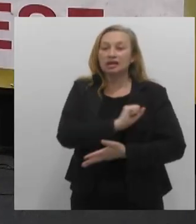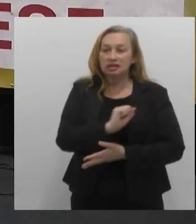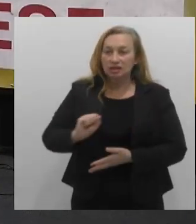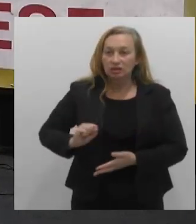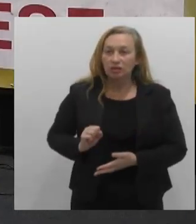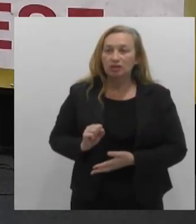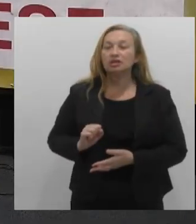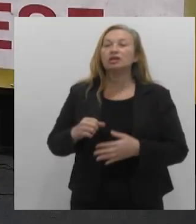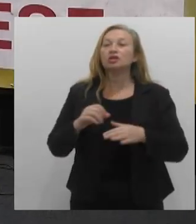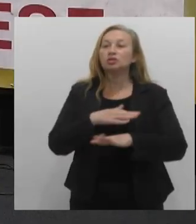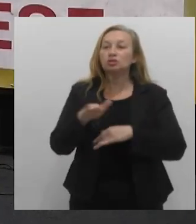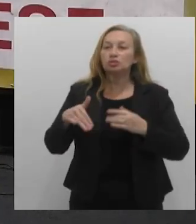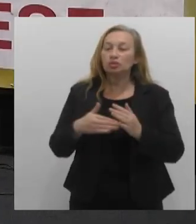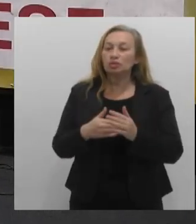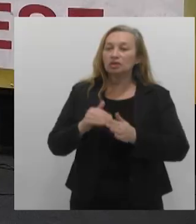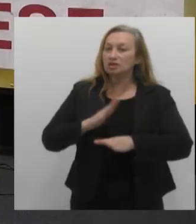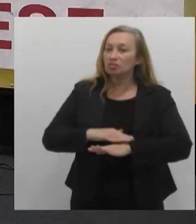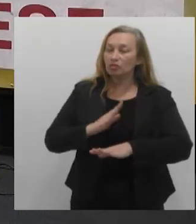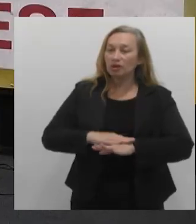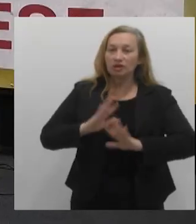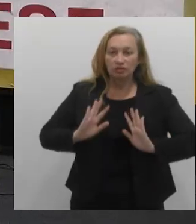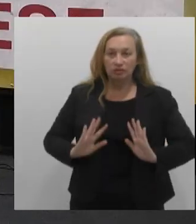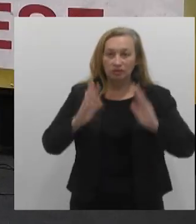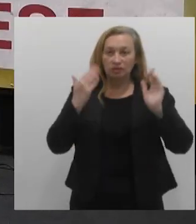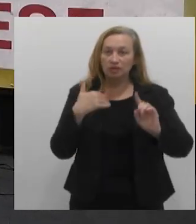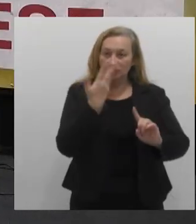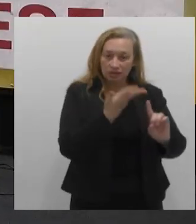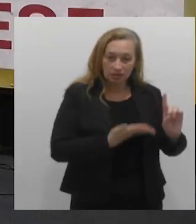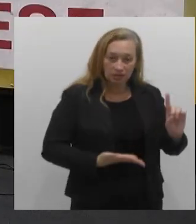aqui participando desta grande sessão solene.